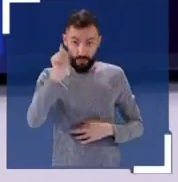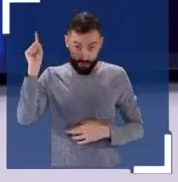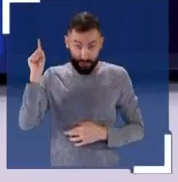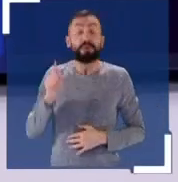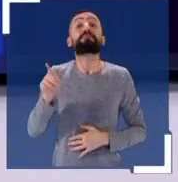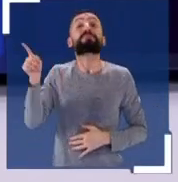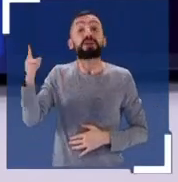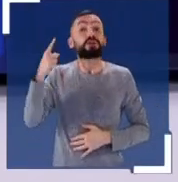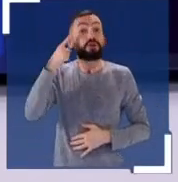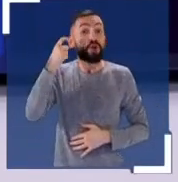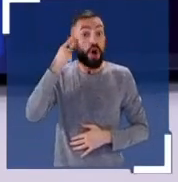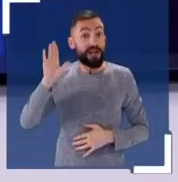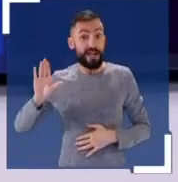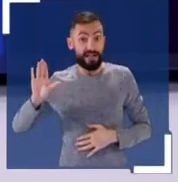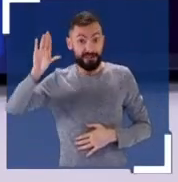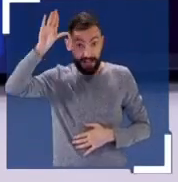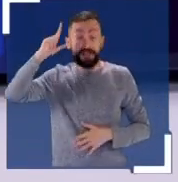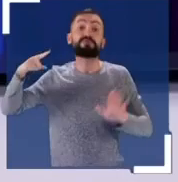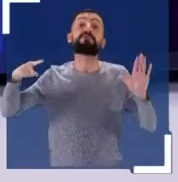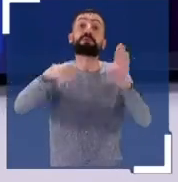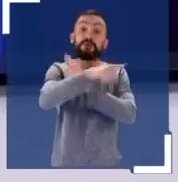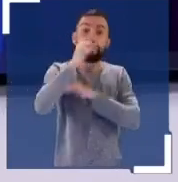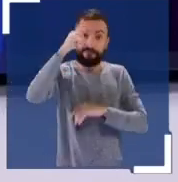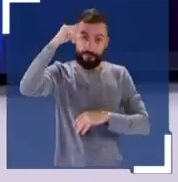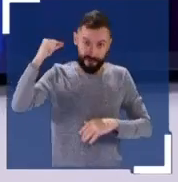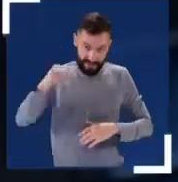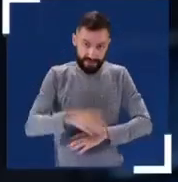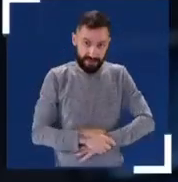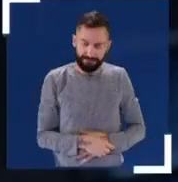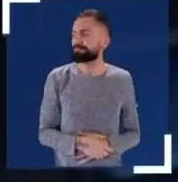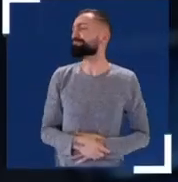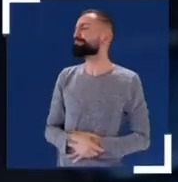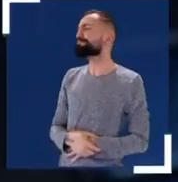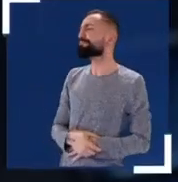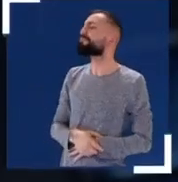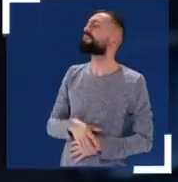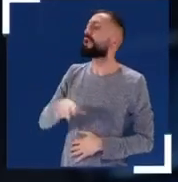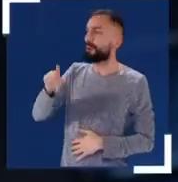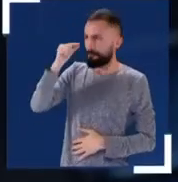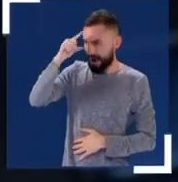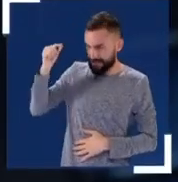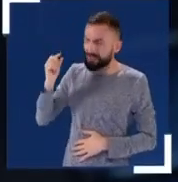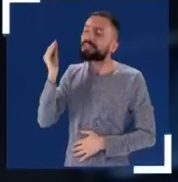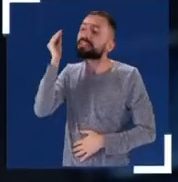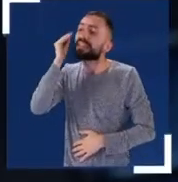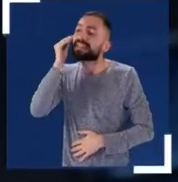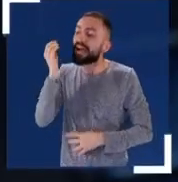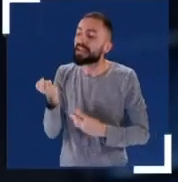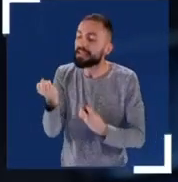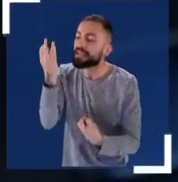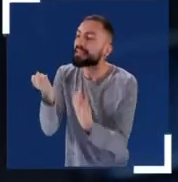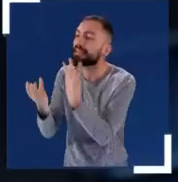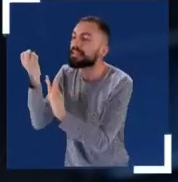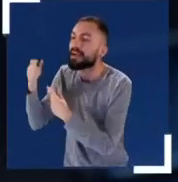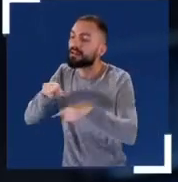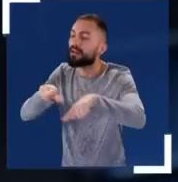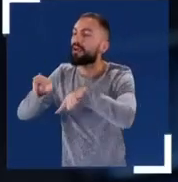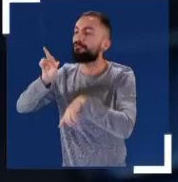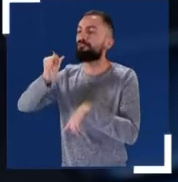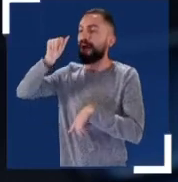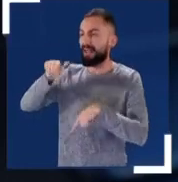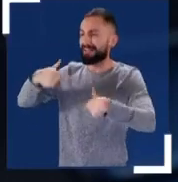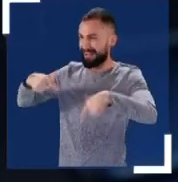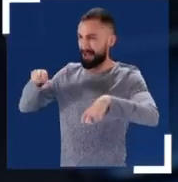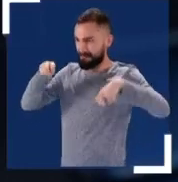candidato João Doria agora perguntará a Márcio França. Márcio, vamos falar sobre geração de empregos e sobre empreendedorismo.